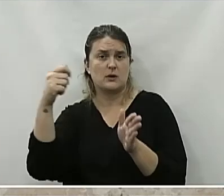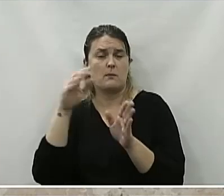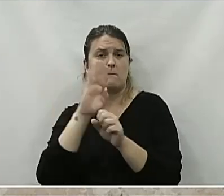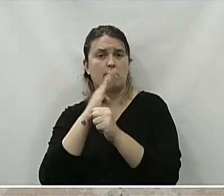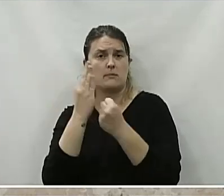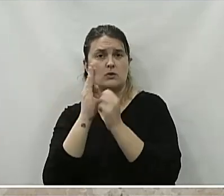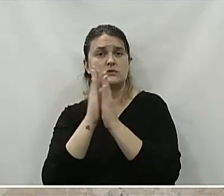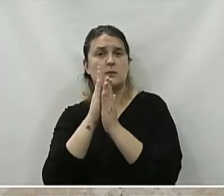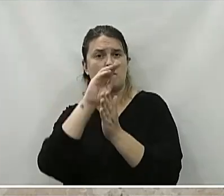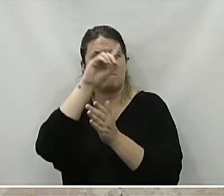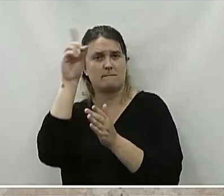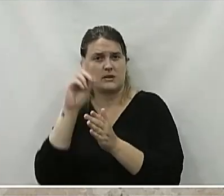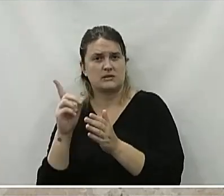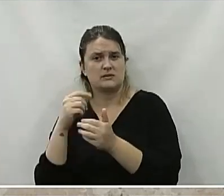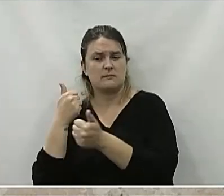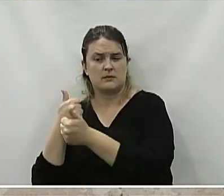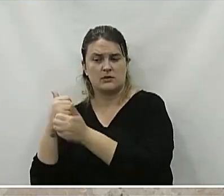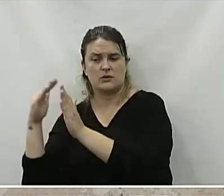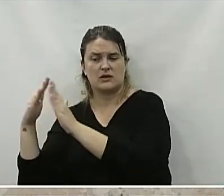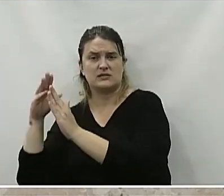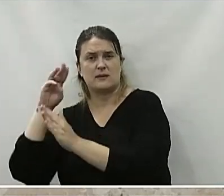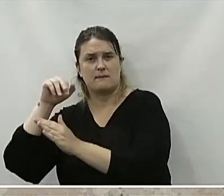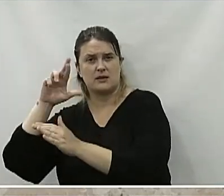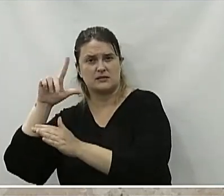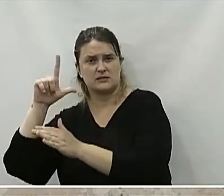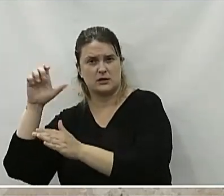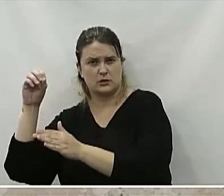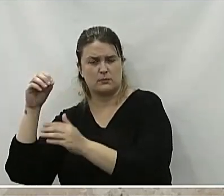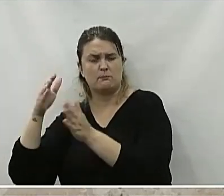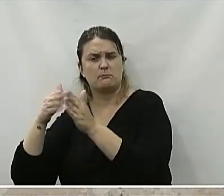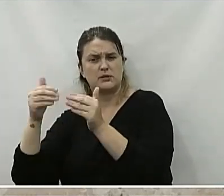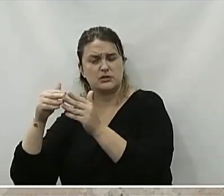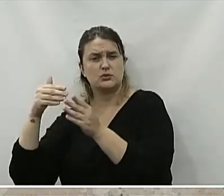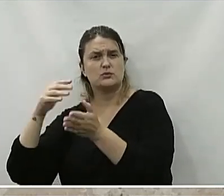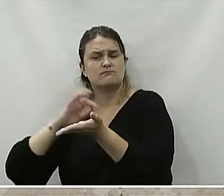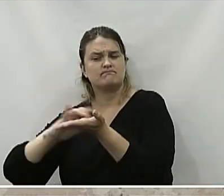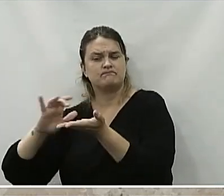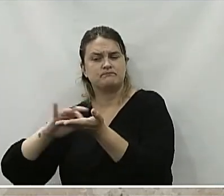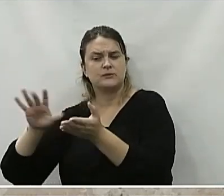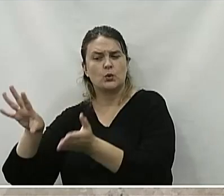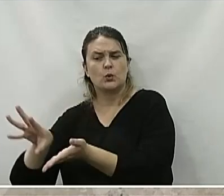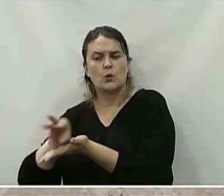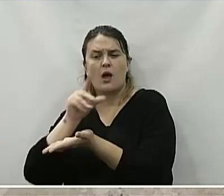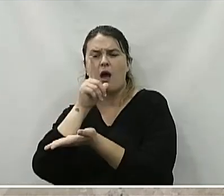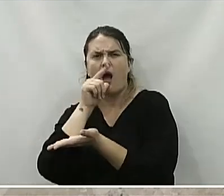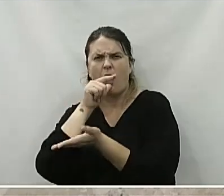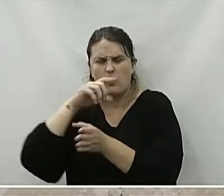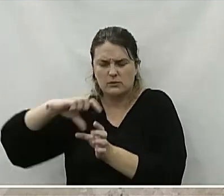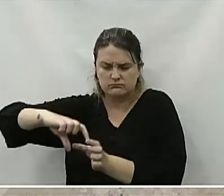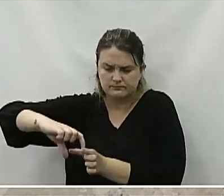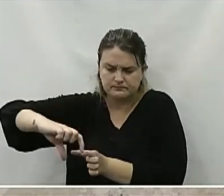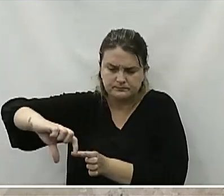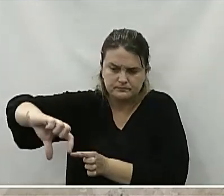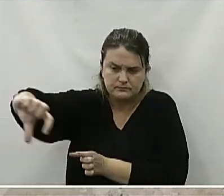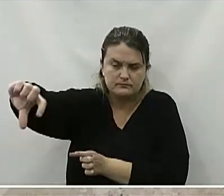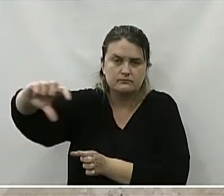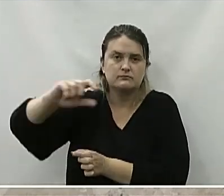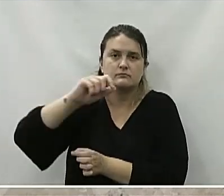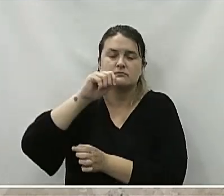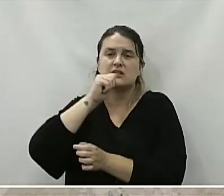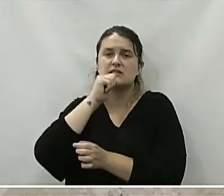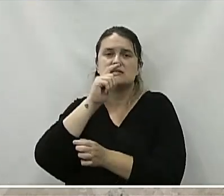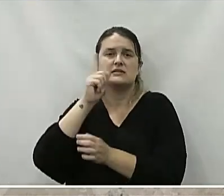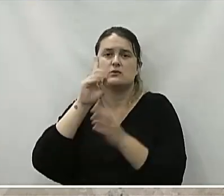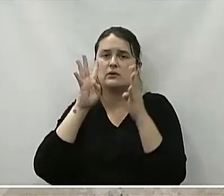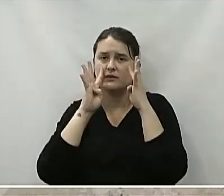Brás, ao qual fica na lateral da casa do Marcelo, ao qual já foi solicitado à Secretaria de Obras desde o primeiro ano, segundo ano, mas não foi dada